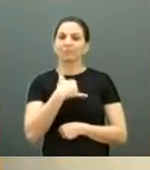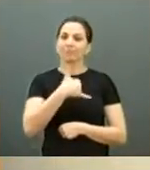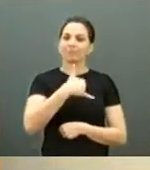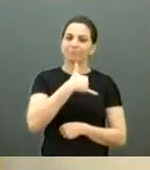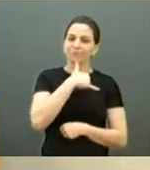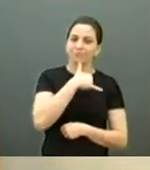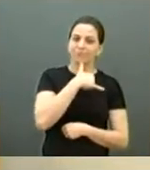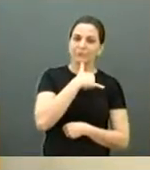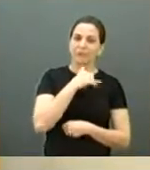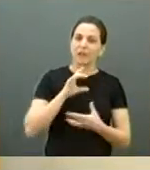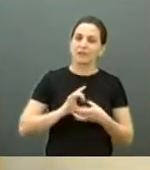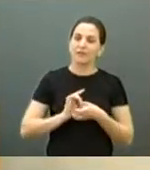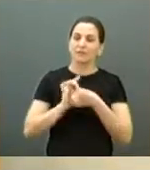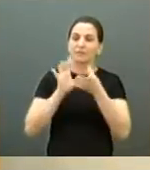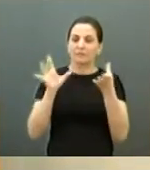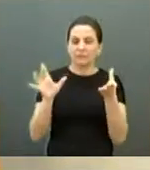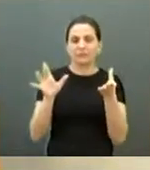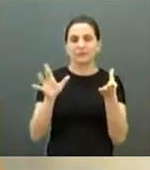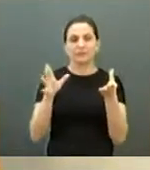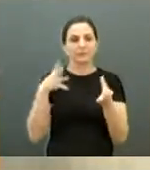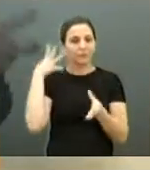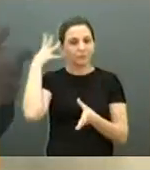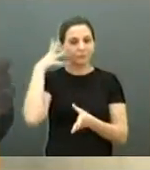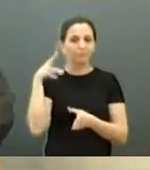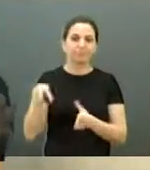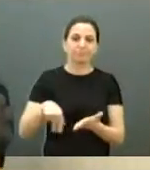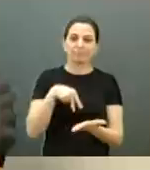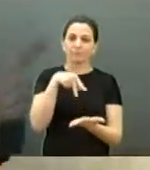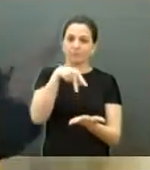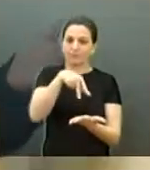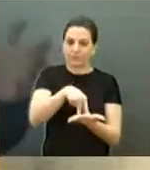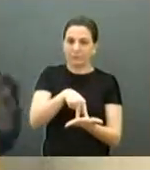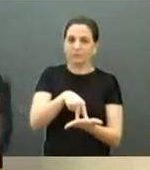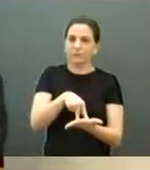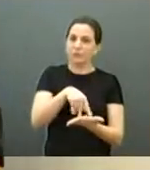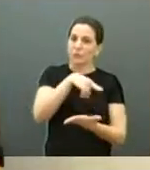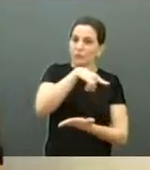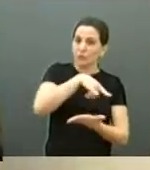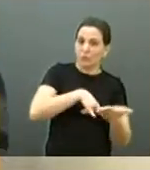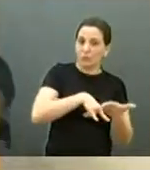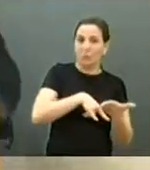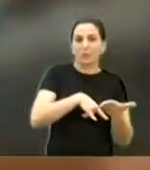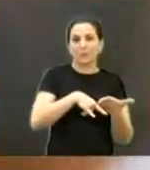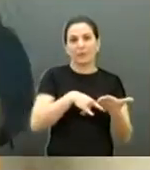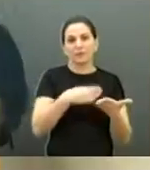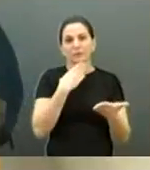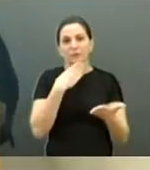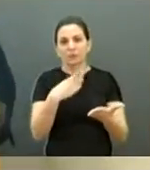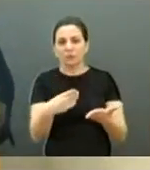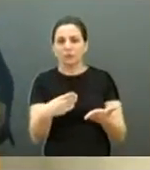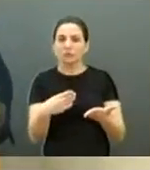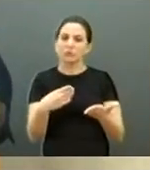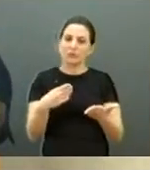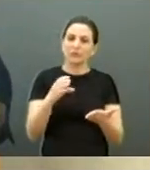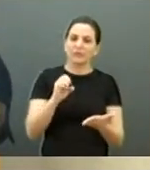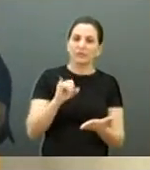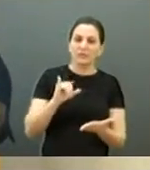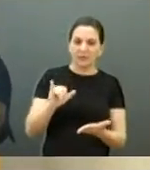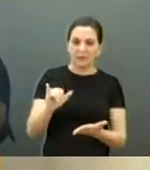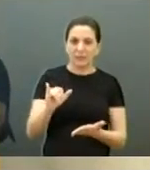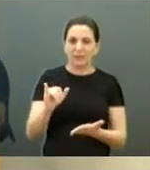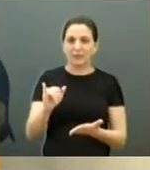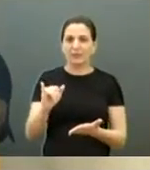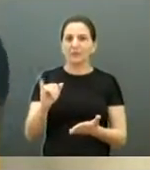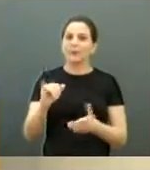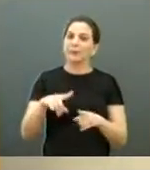muito à vontade está falando aqui sobre esse documento do requerimento da cei mas